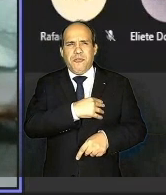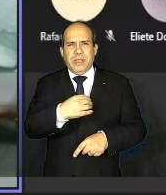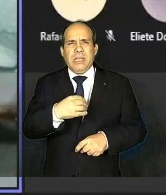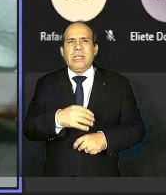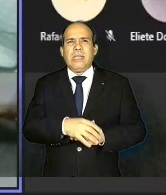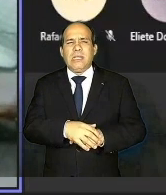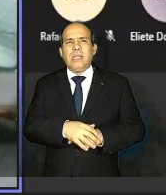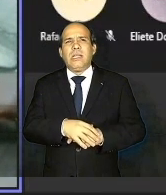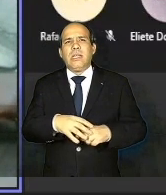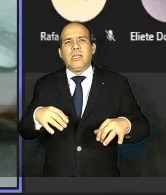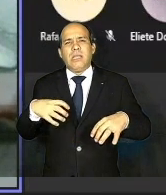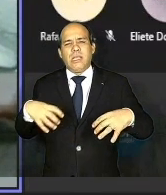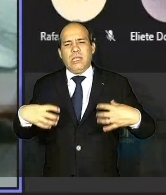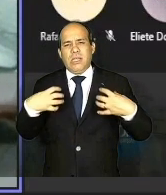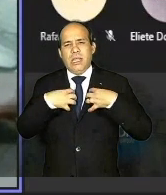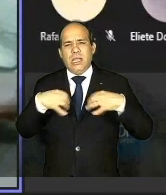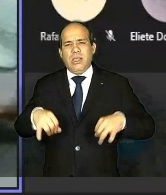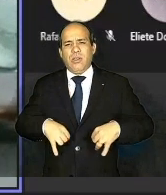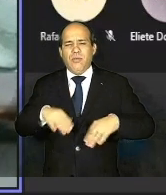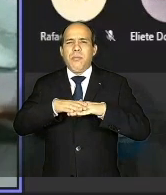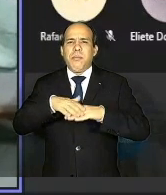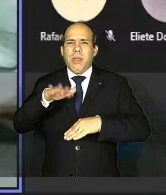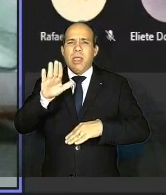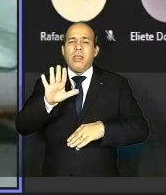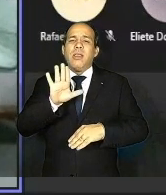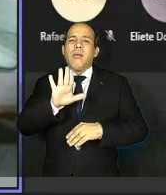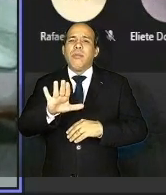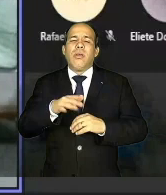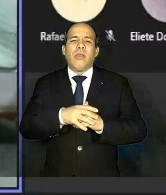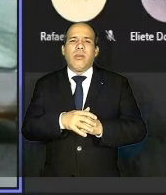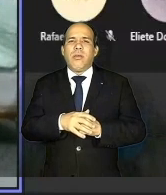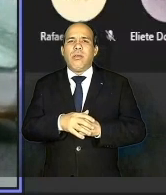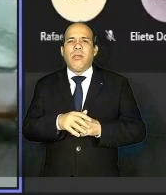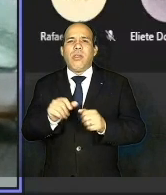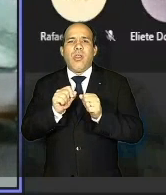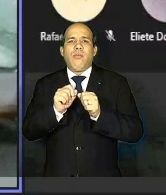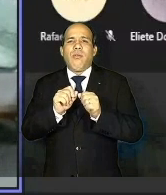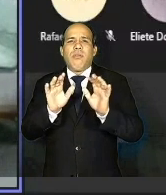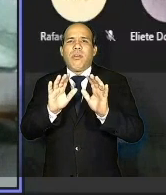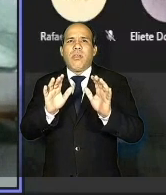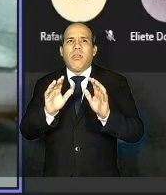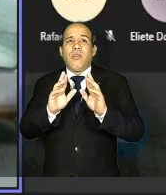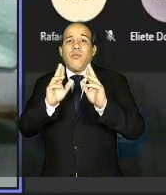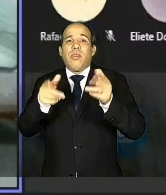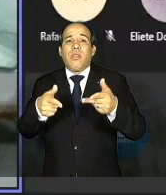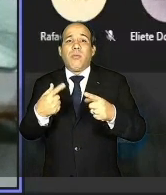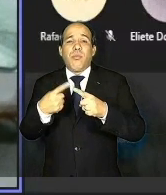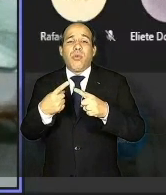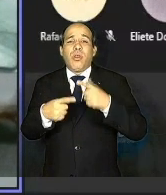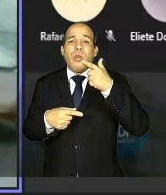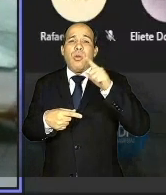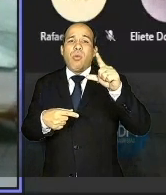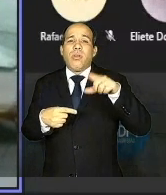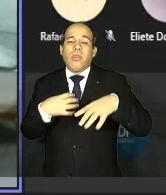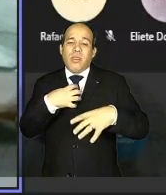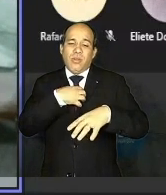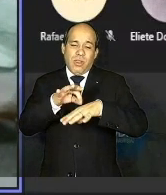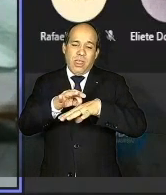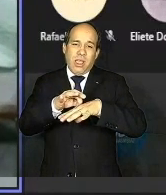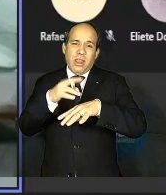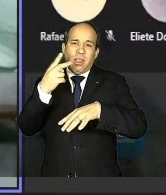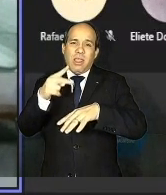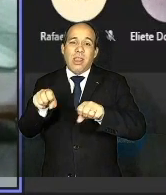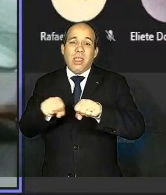acho mãe, filha e mãe parece que sente mais, mereceria até mais. Mas não vou fazer tanta